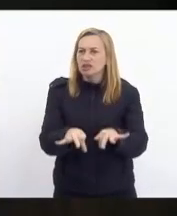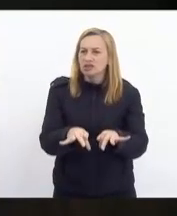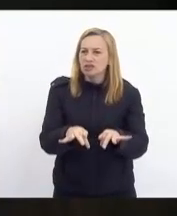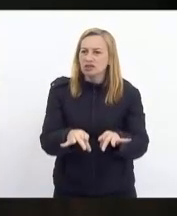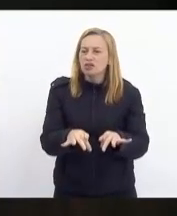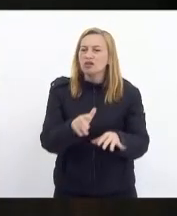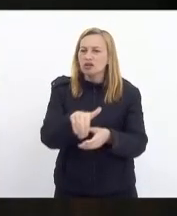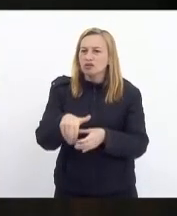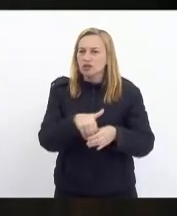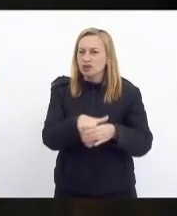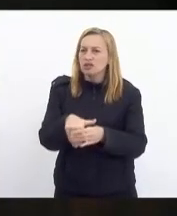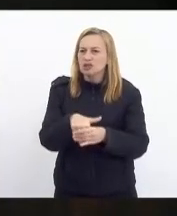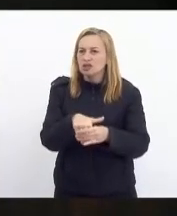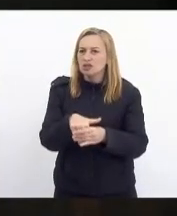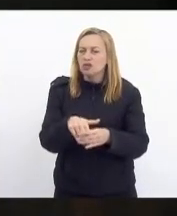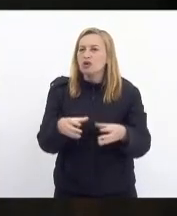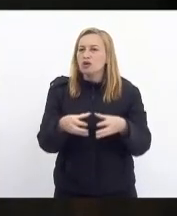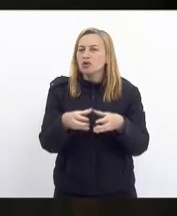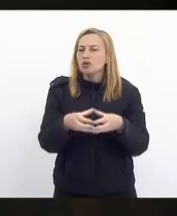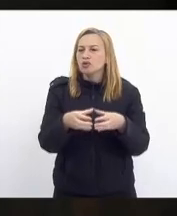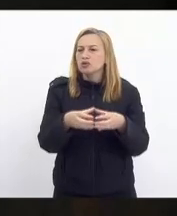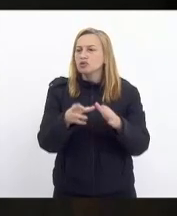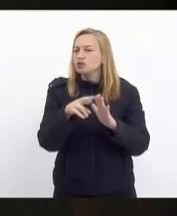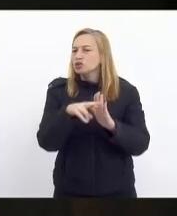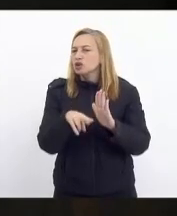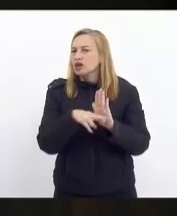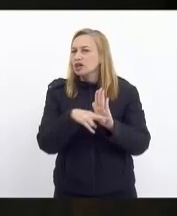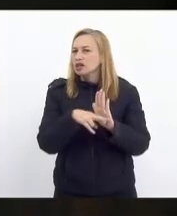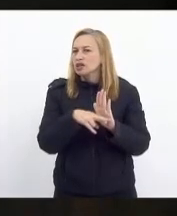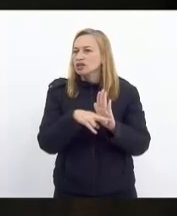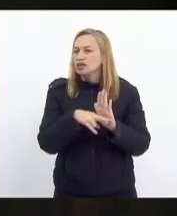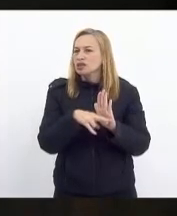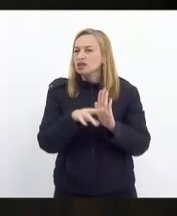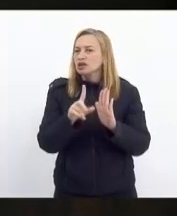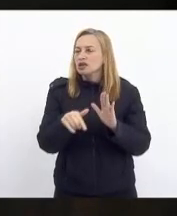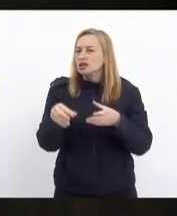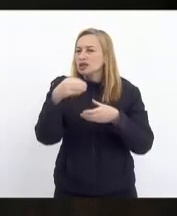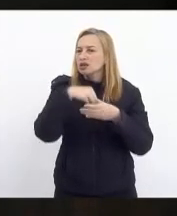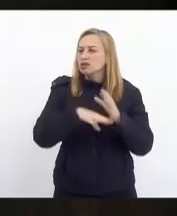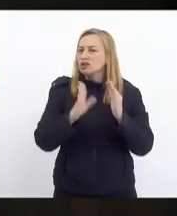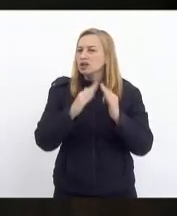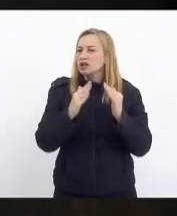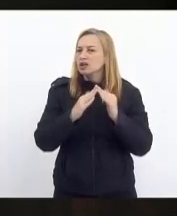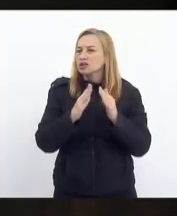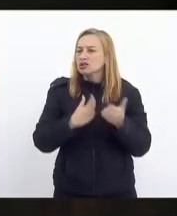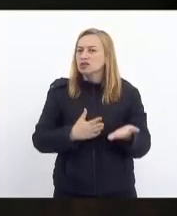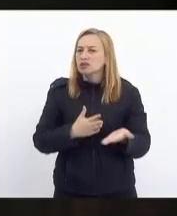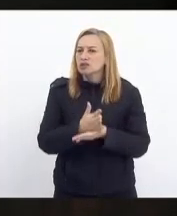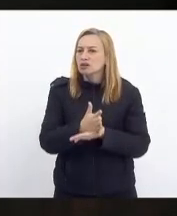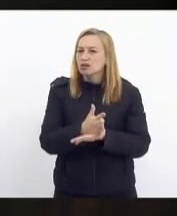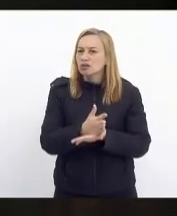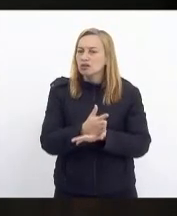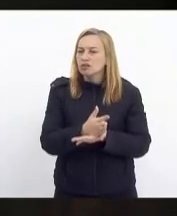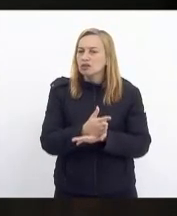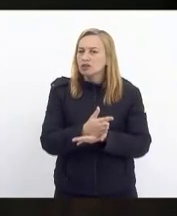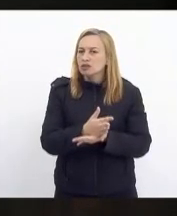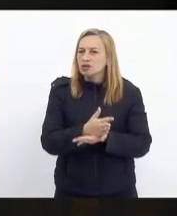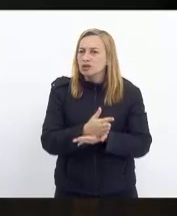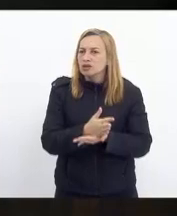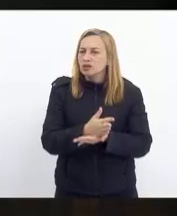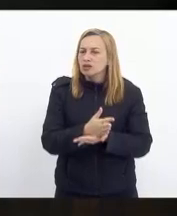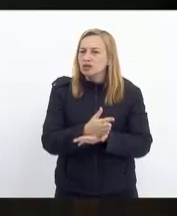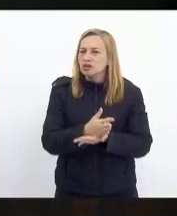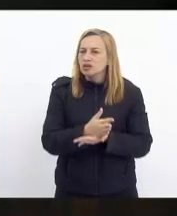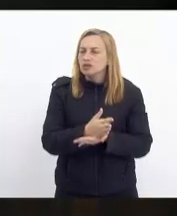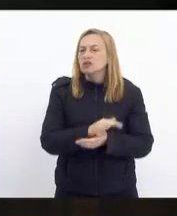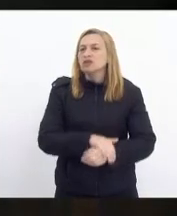discussão. Em votação, pareceres da comissão de normas internas. Os senhores que aprovam, permanecem como estão. Aprovado. Vai